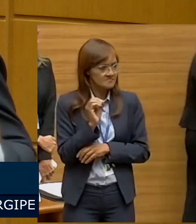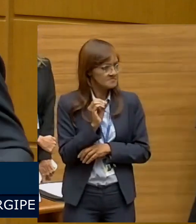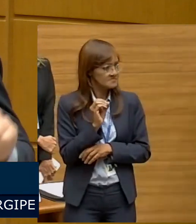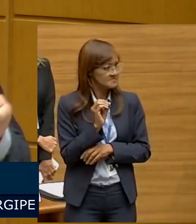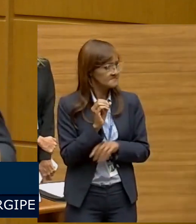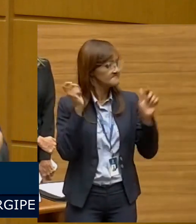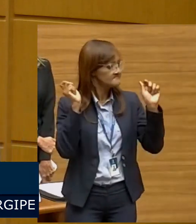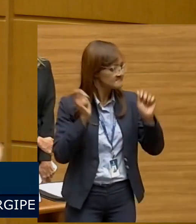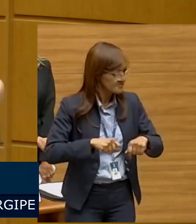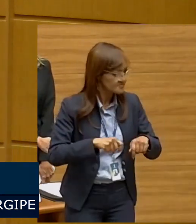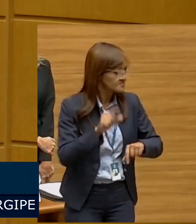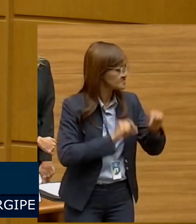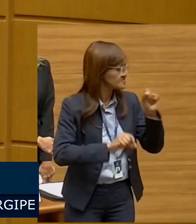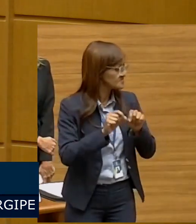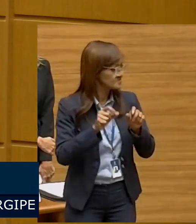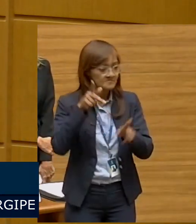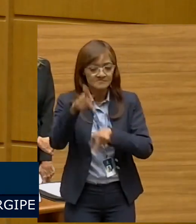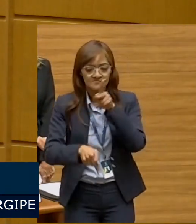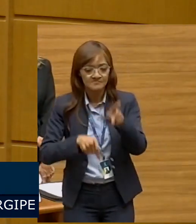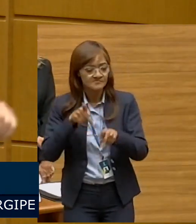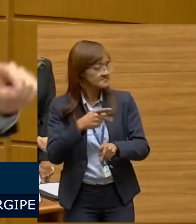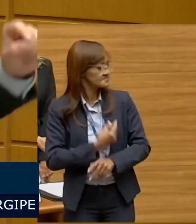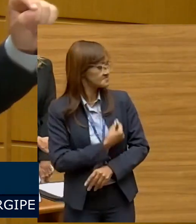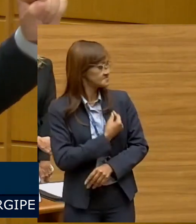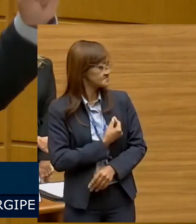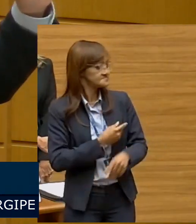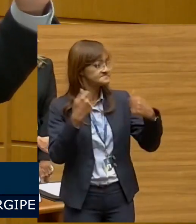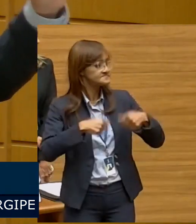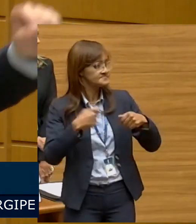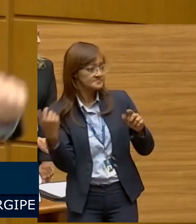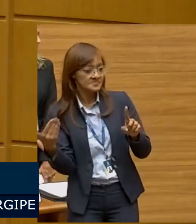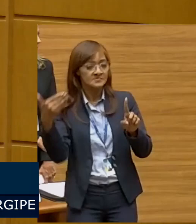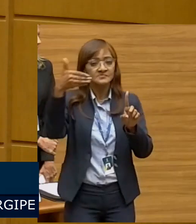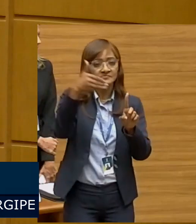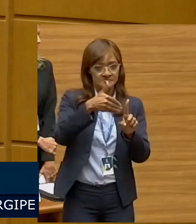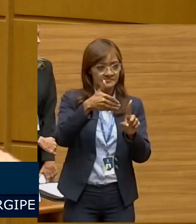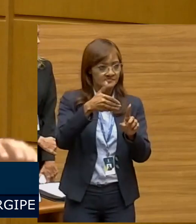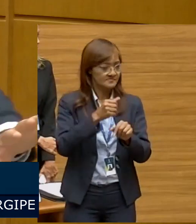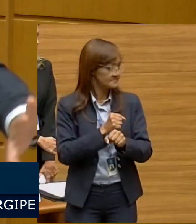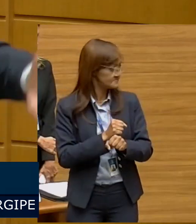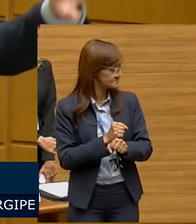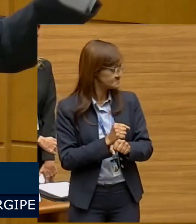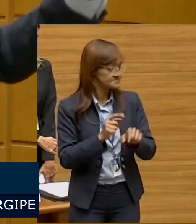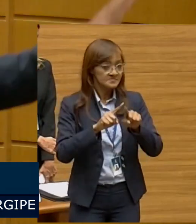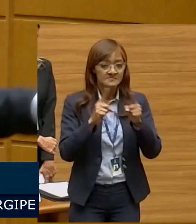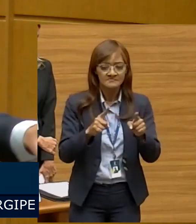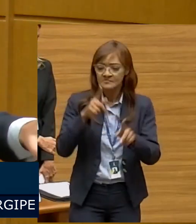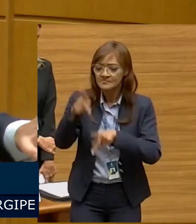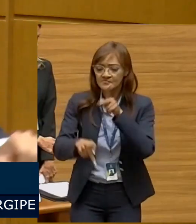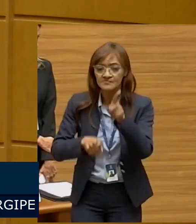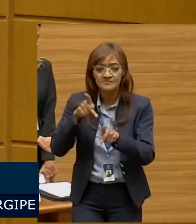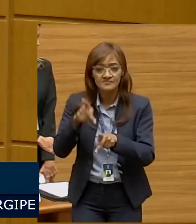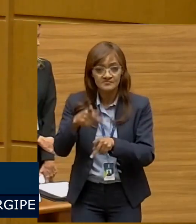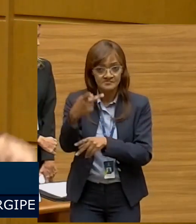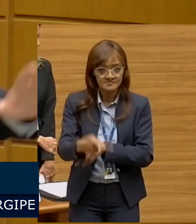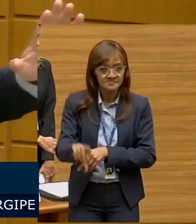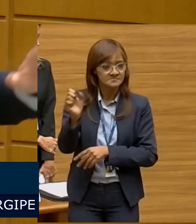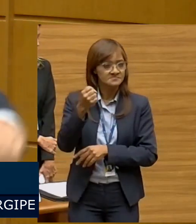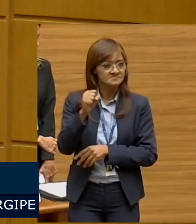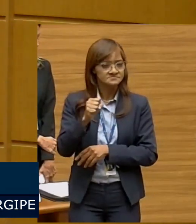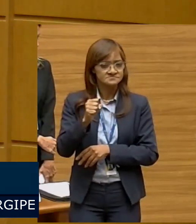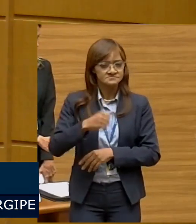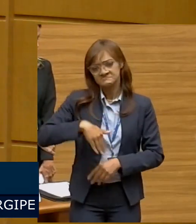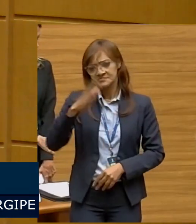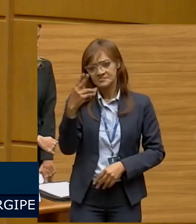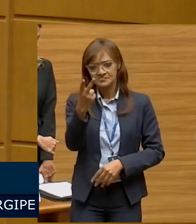para assistenciar um povo que existe e precisa ser referenciado e identificado. Na população do Brasil do Sergipe, que tem mais de